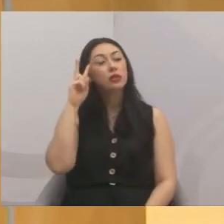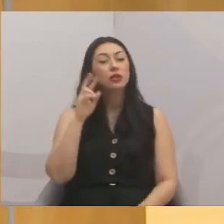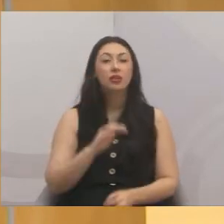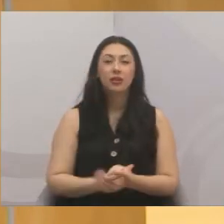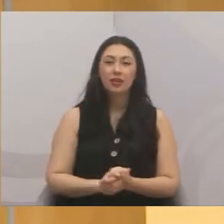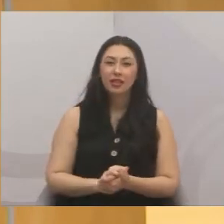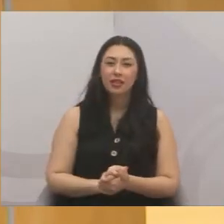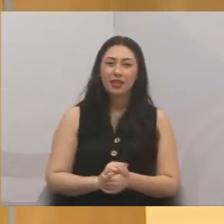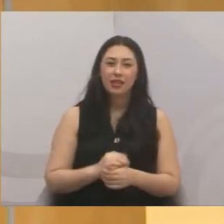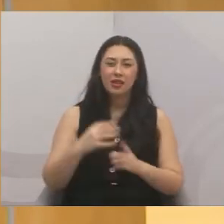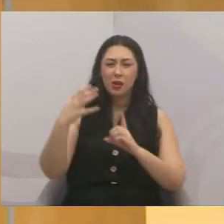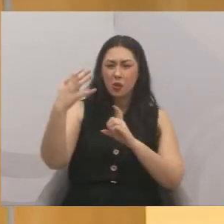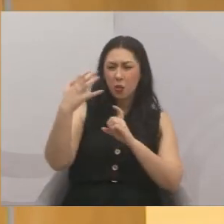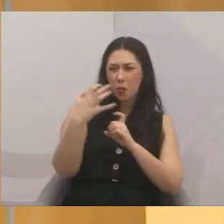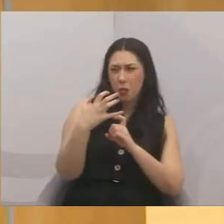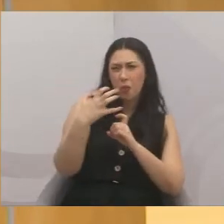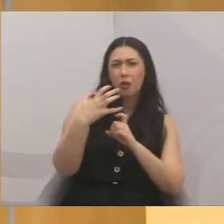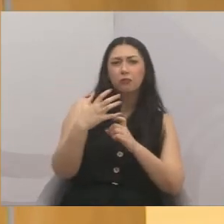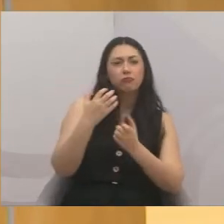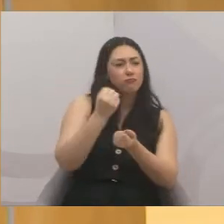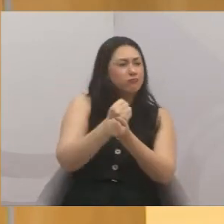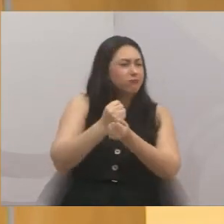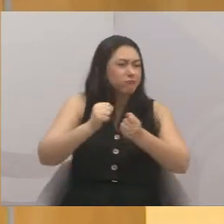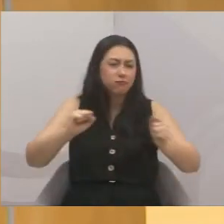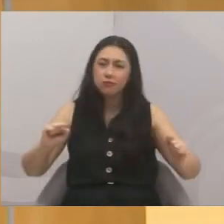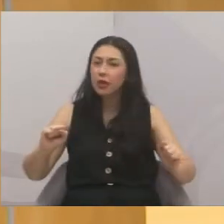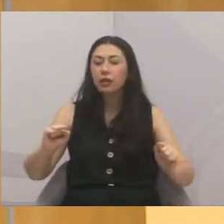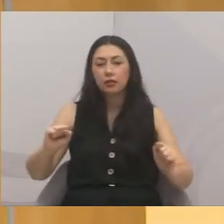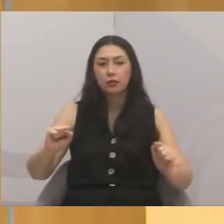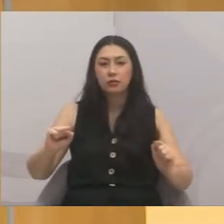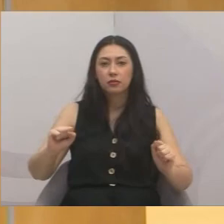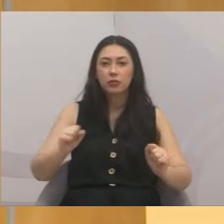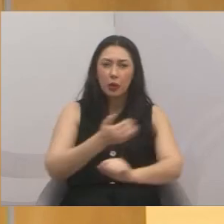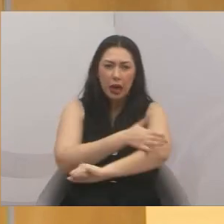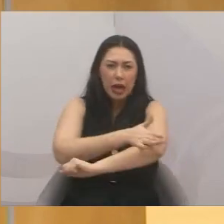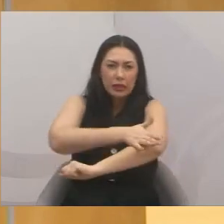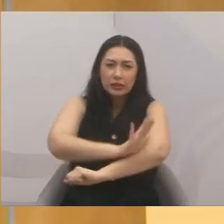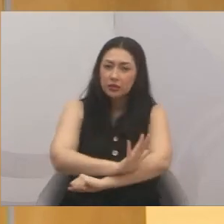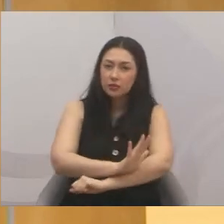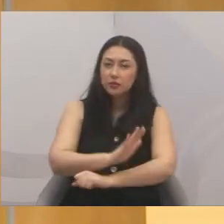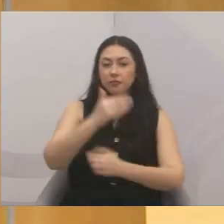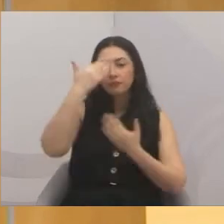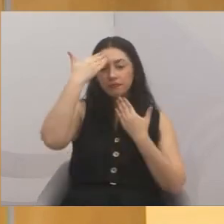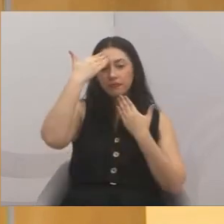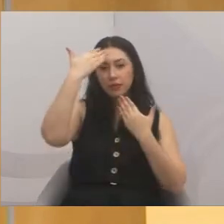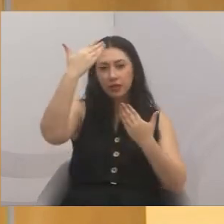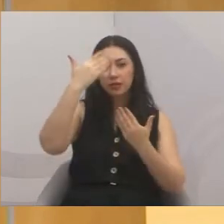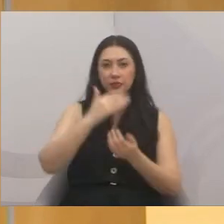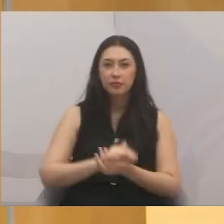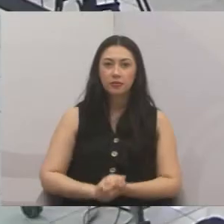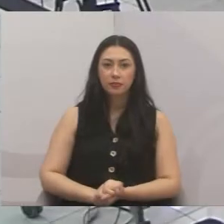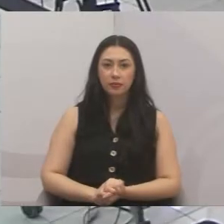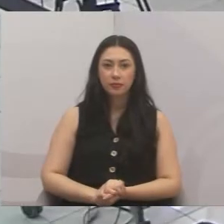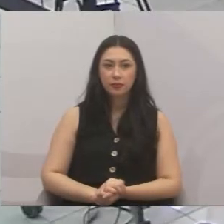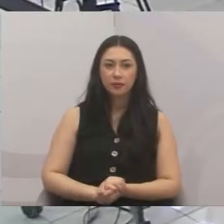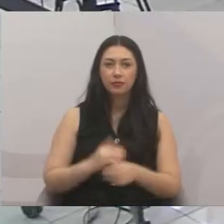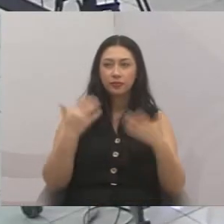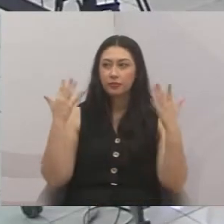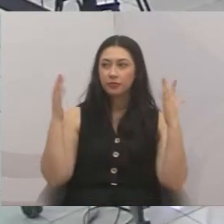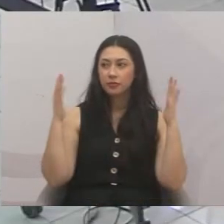sistema opressor que existe no Brasil, chamado racismo estrutural. Obrigada.